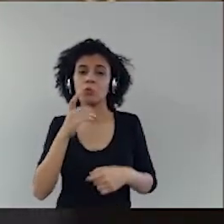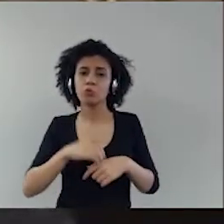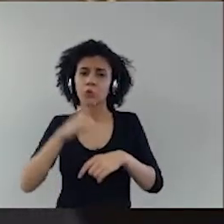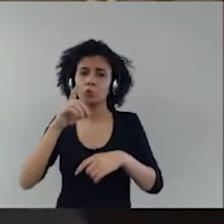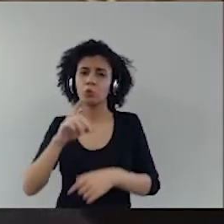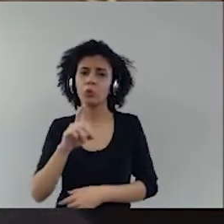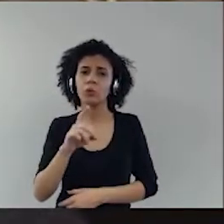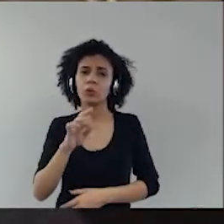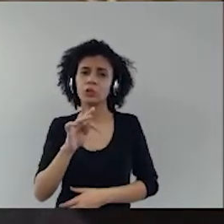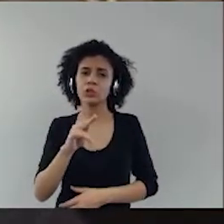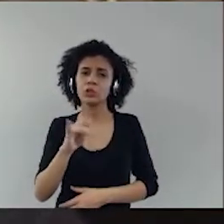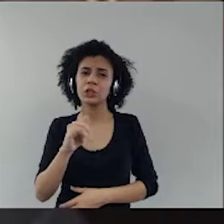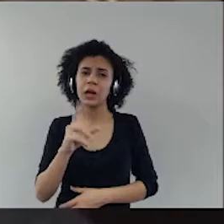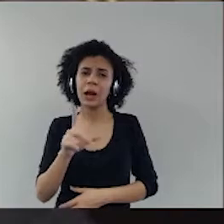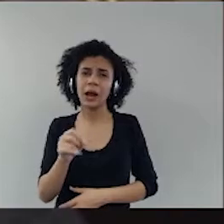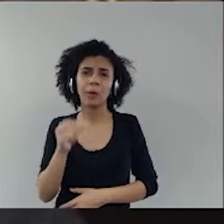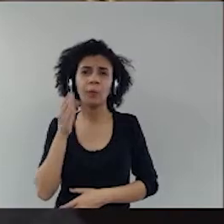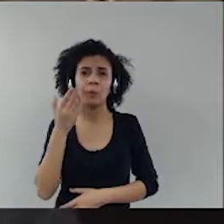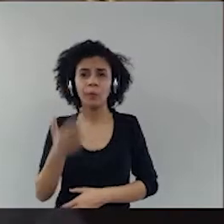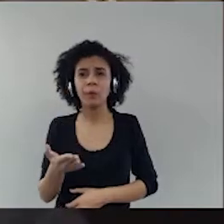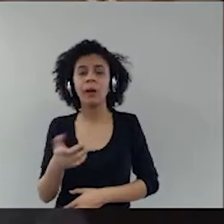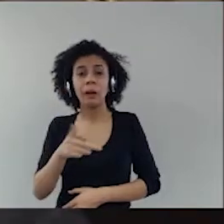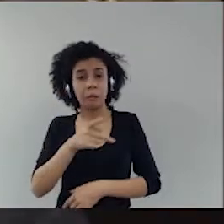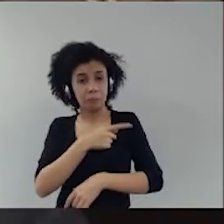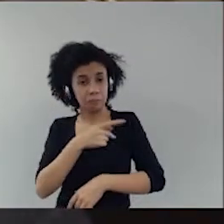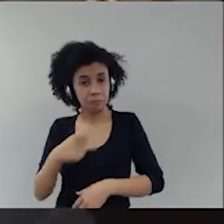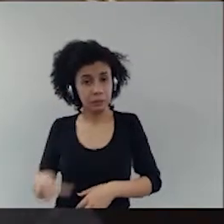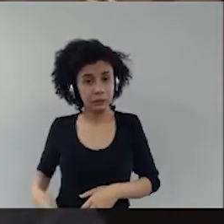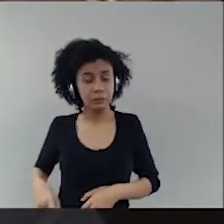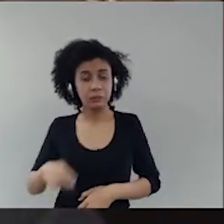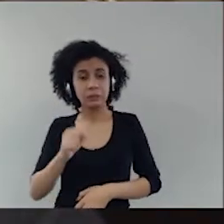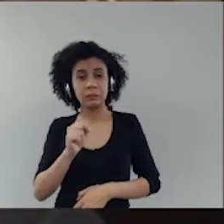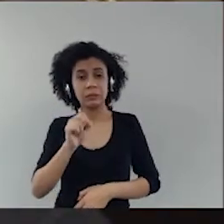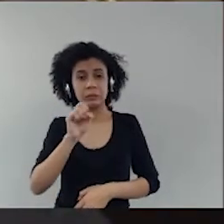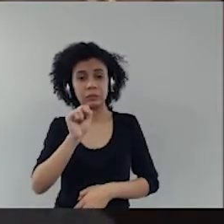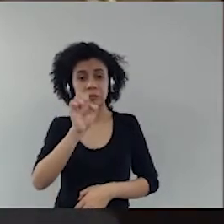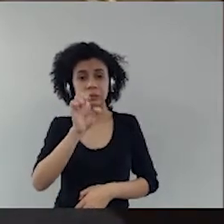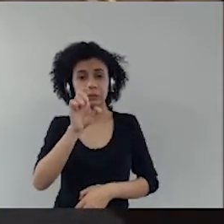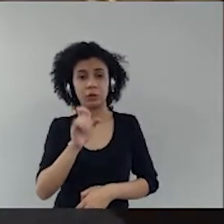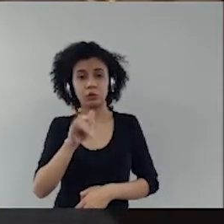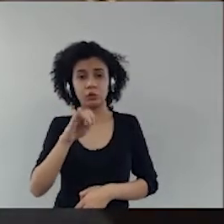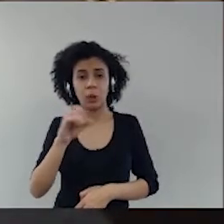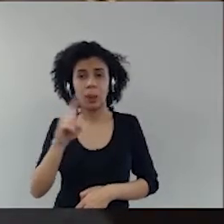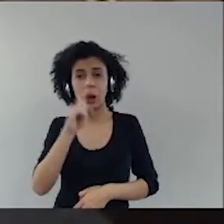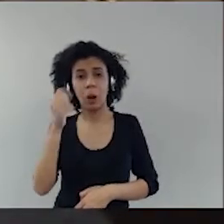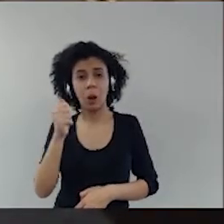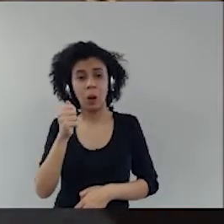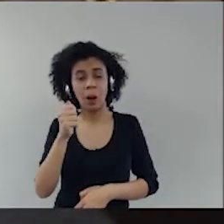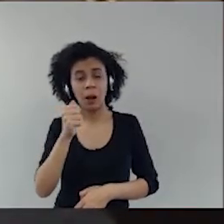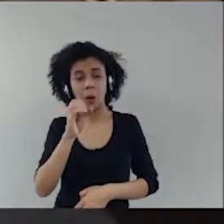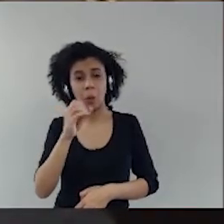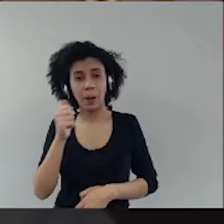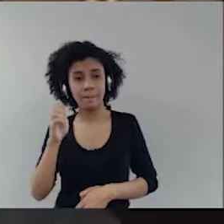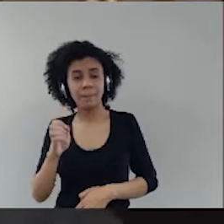Tiago Rodrigues Pontes Bonfim, foi presidente da seccional da OAB de Alagoas, foi conselheiro